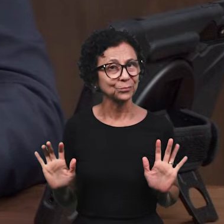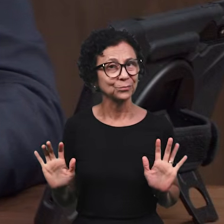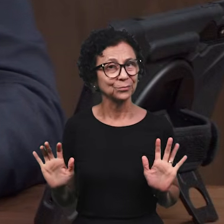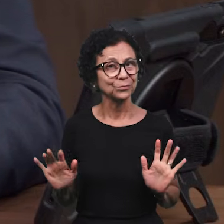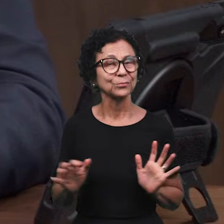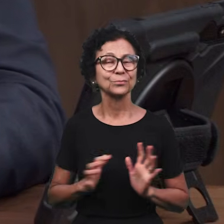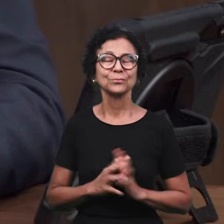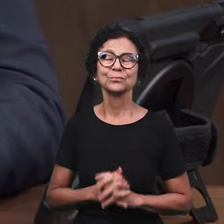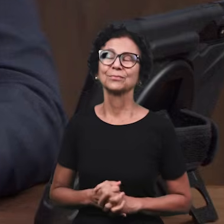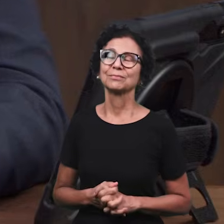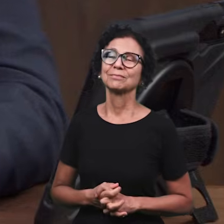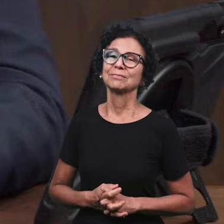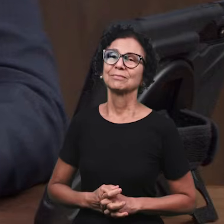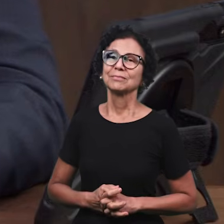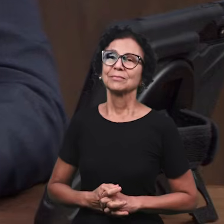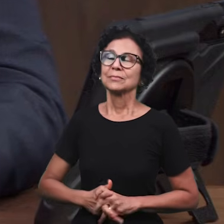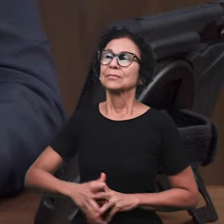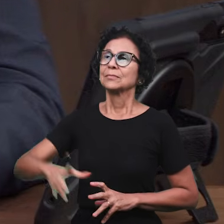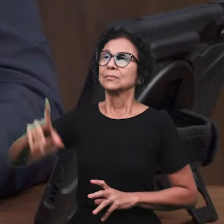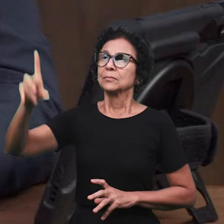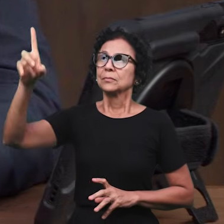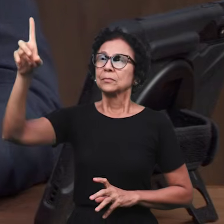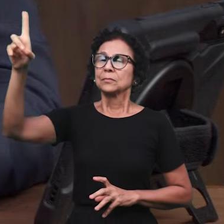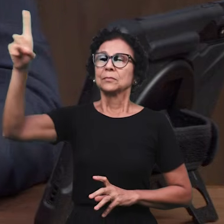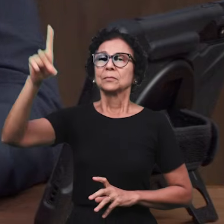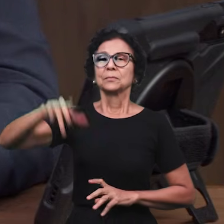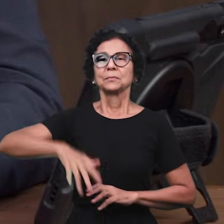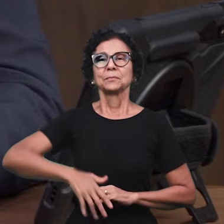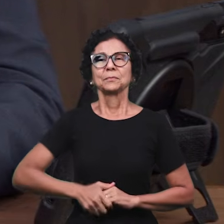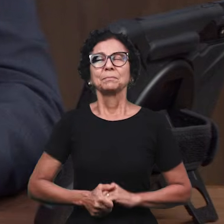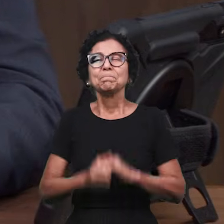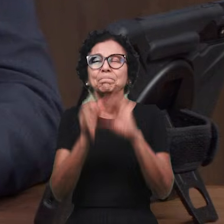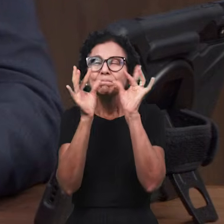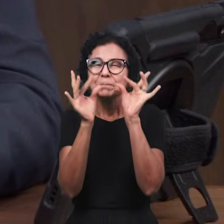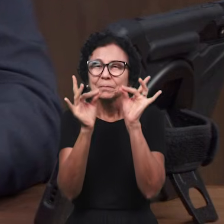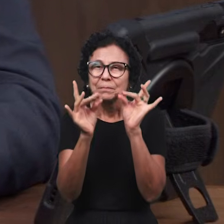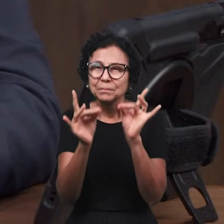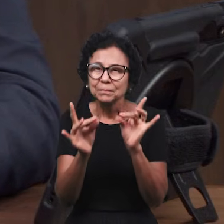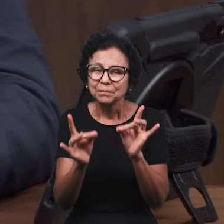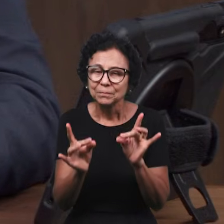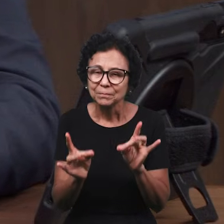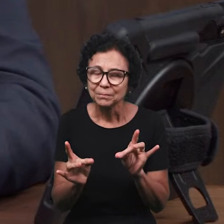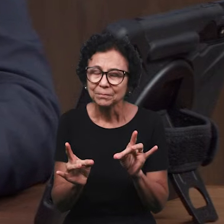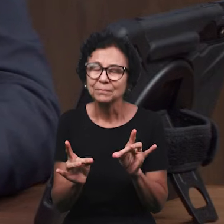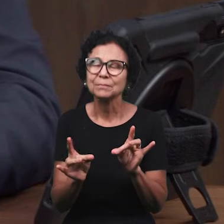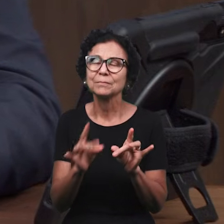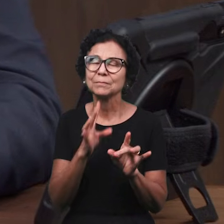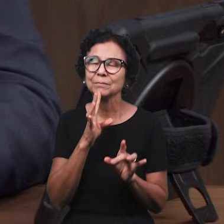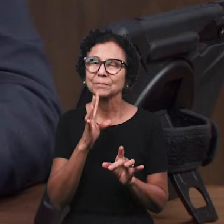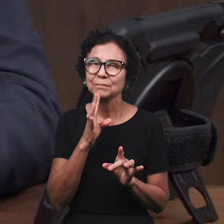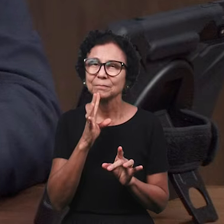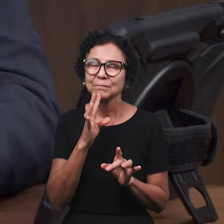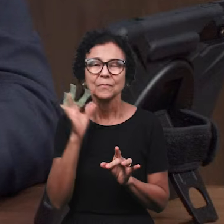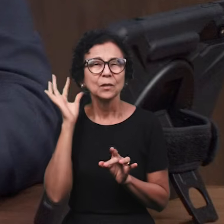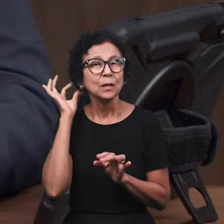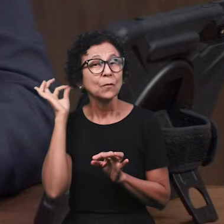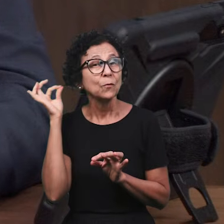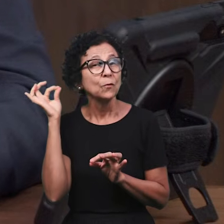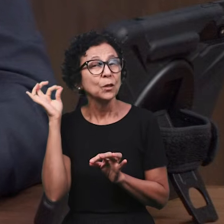dele. O nosso Deus é o Deus que trabalha no detalhe, né? Contando fio a